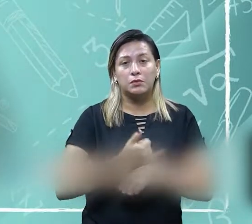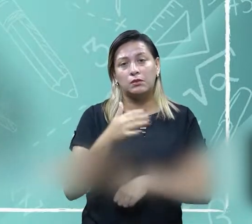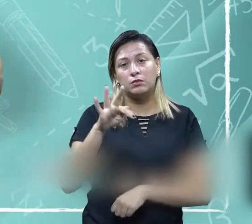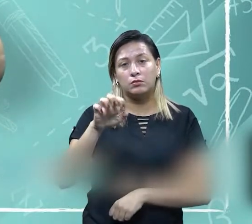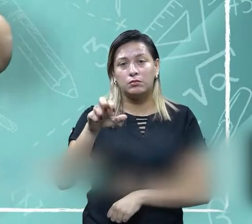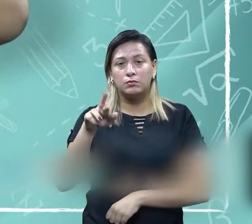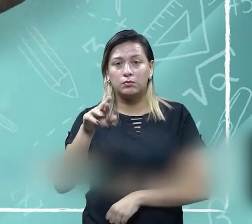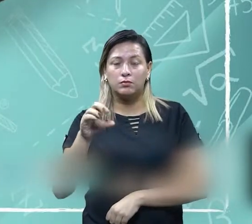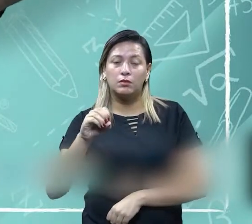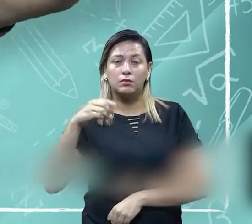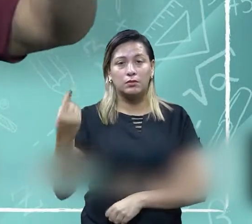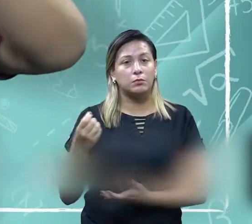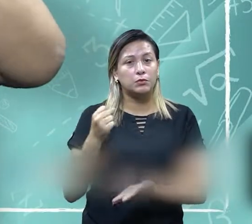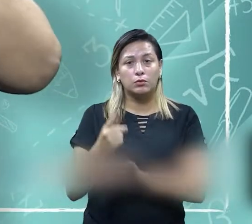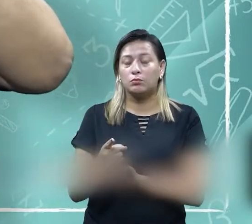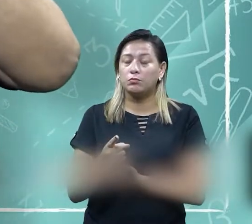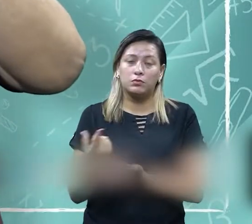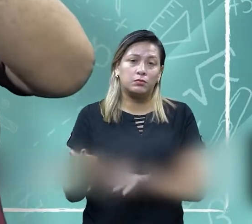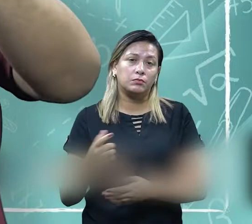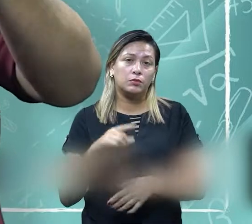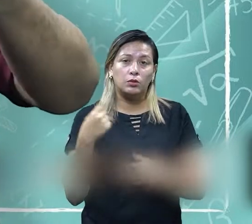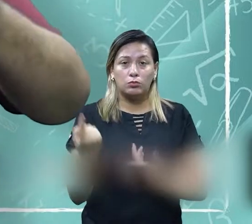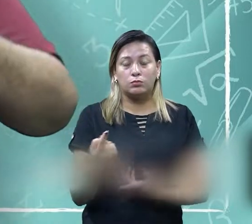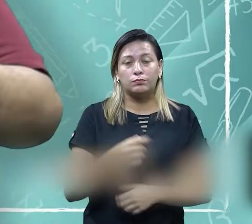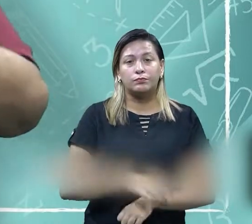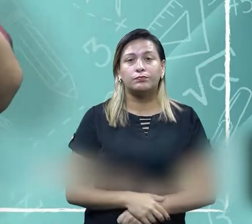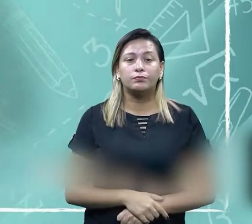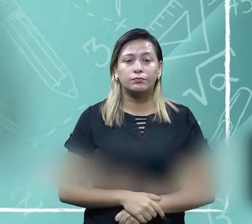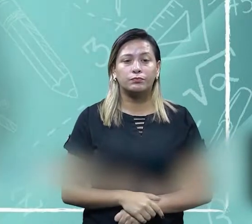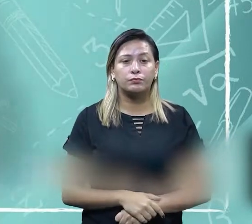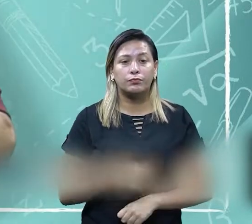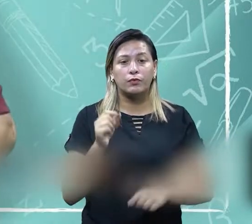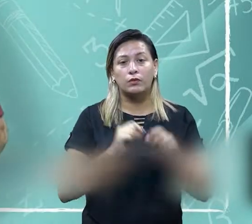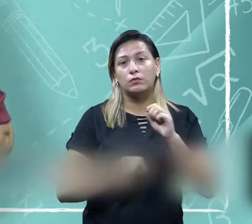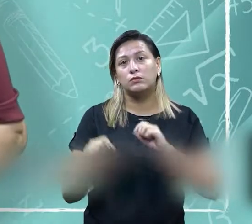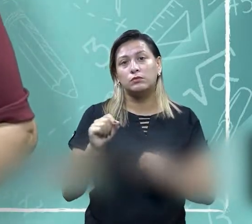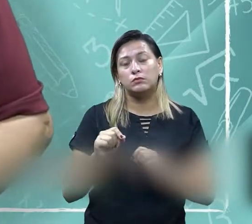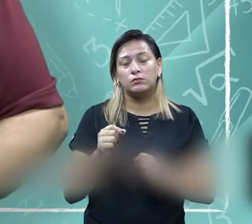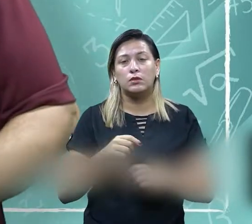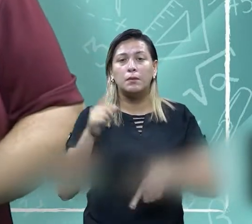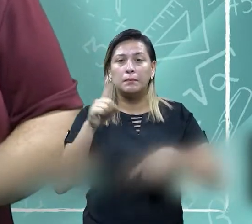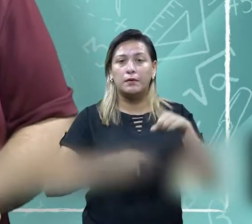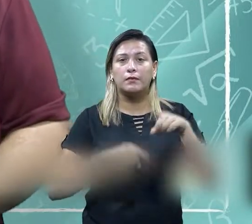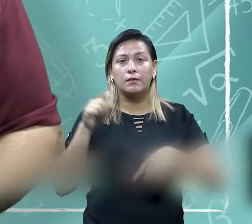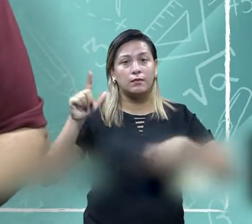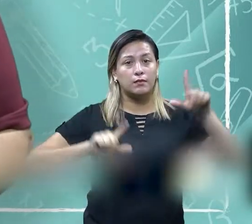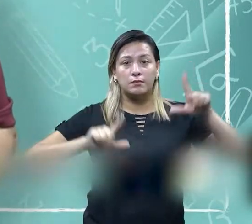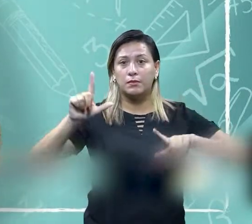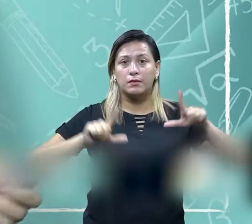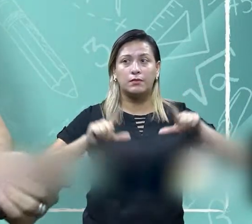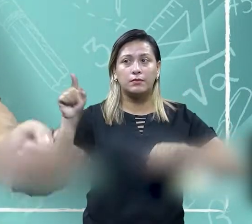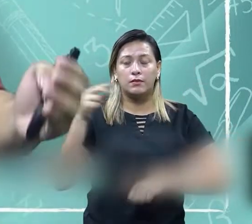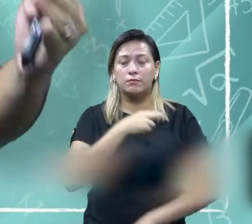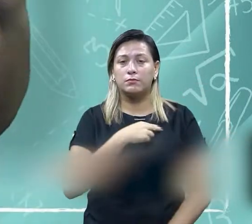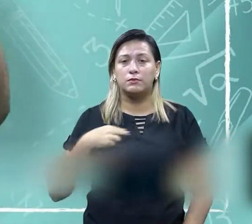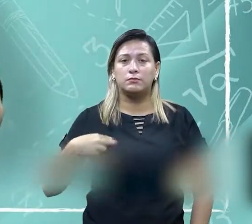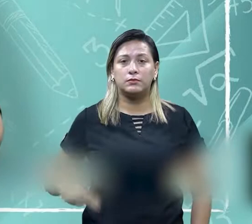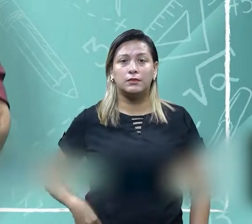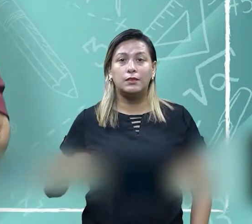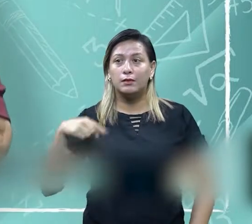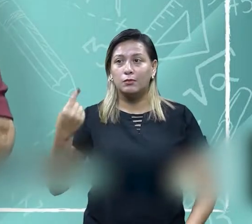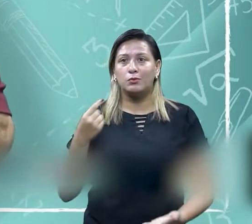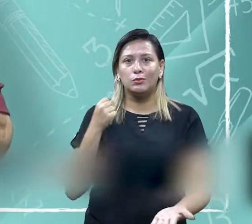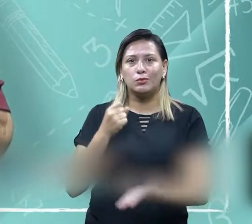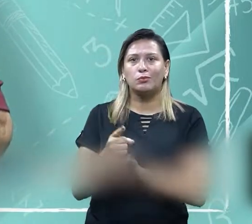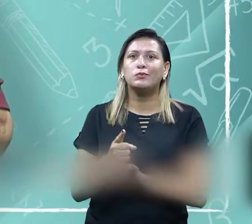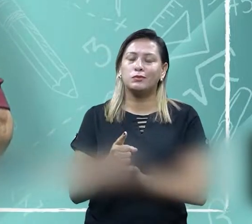depois. Então nós exportamos para a China materiais para a fabricação, por exemplo, da televisão no qual você está assistindo. E depois nós